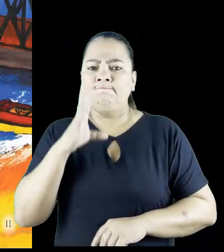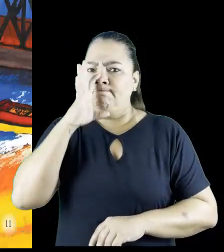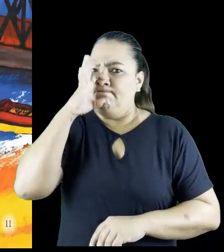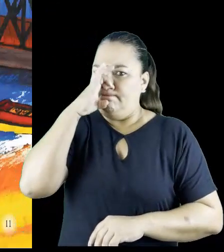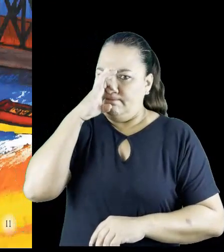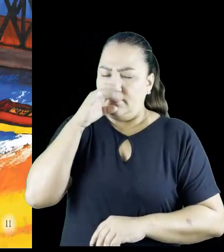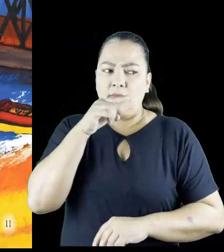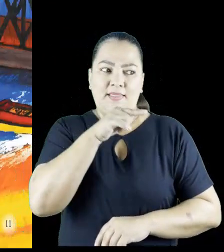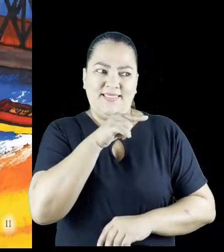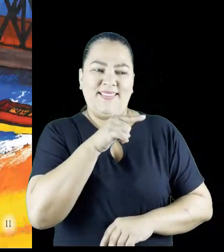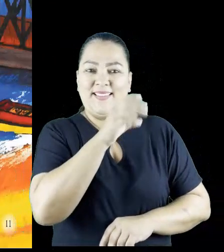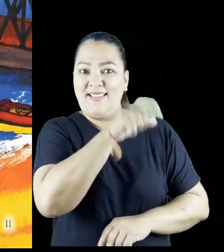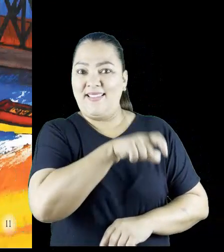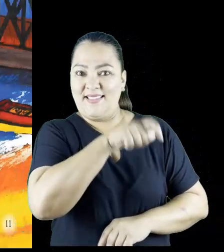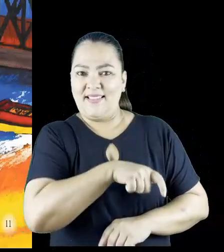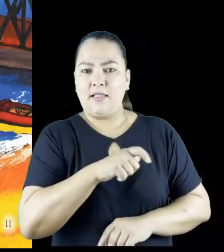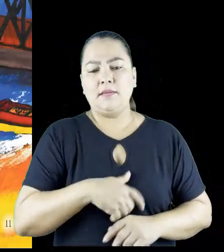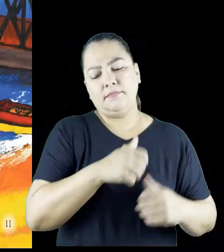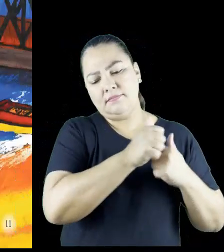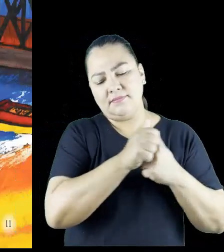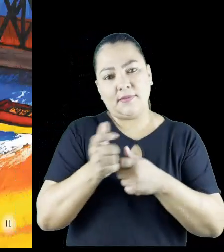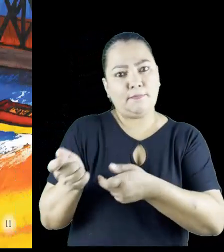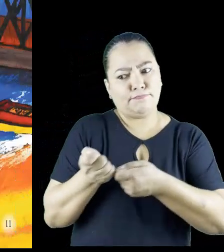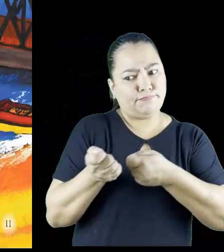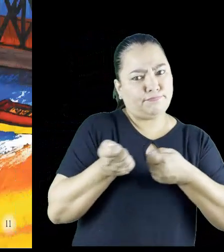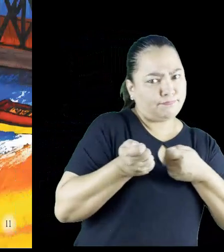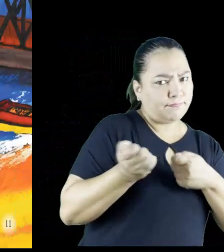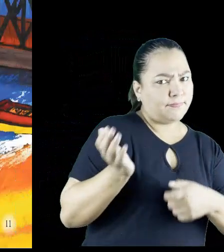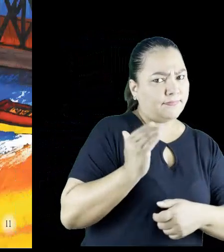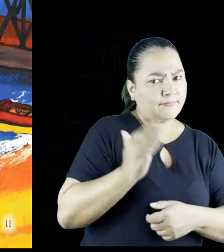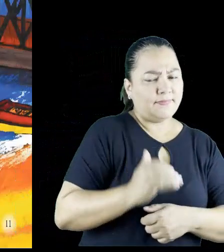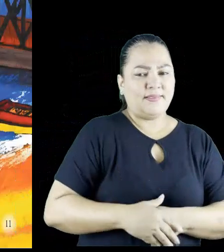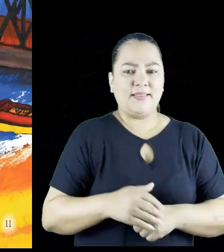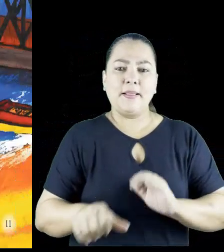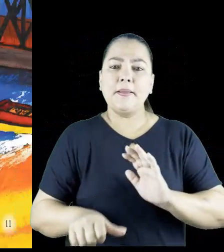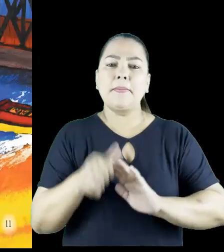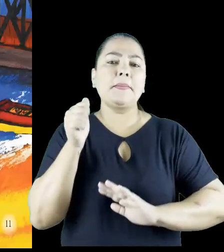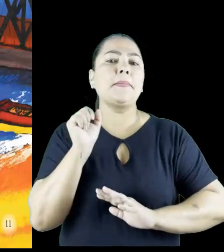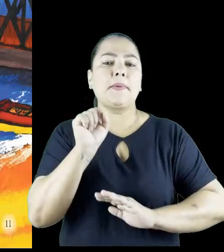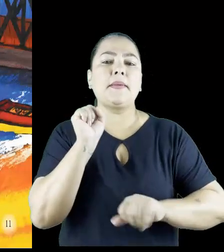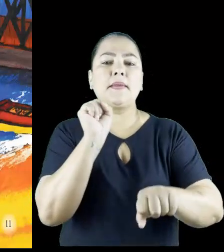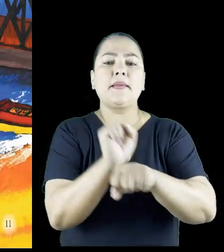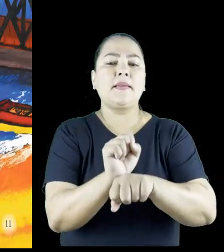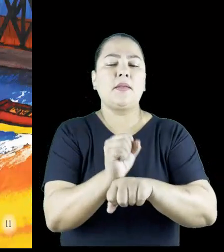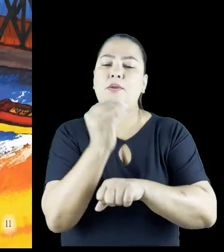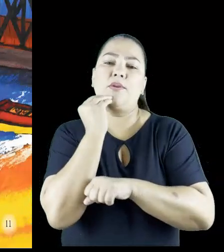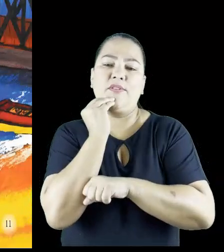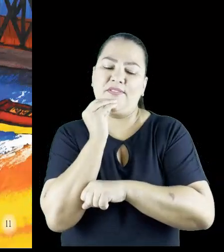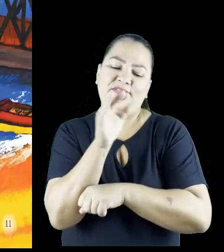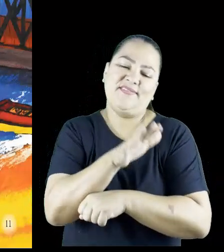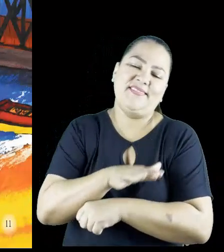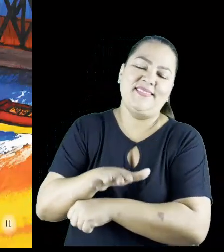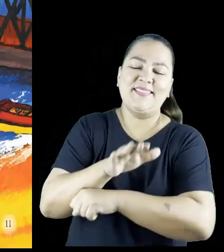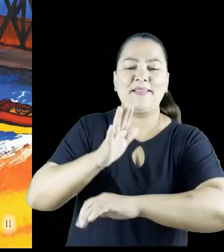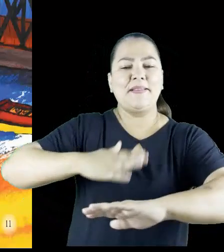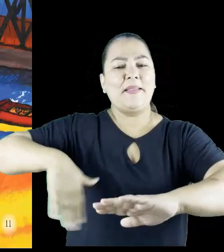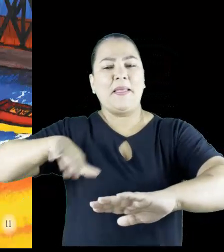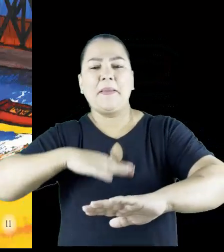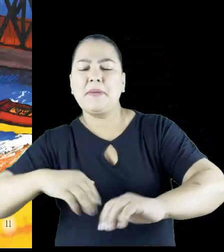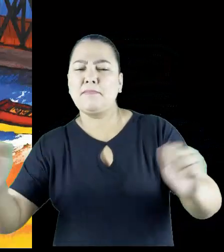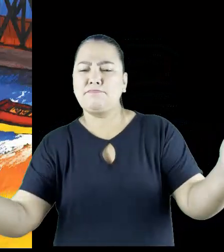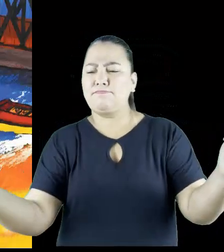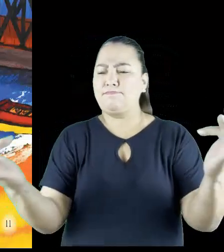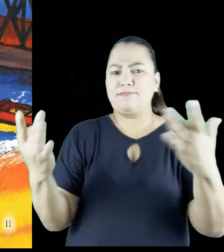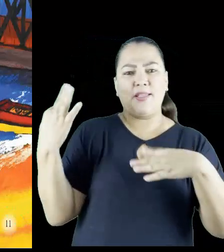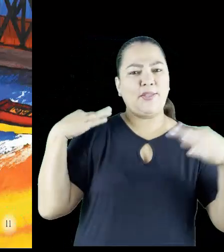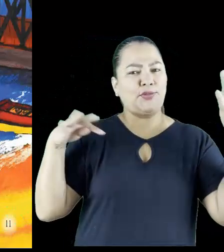Carlos era mais resistente, mas Carmen logo me seguiu puxando o irmão pela mão. Nossa primeira parada, é claro que foi na praia,